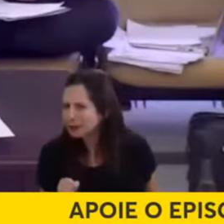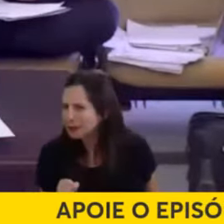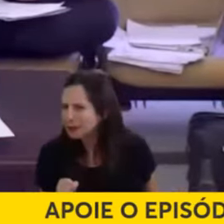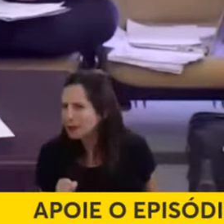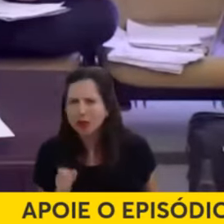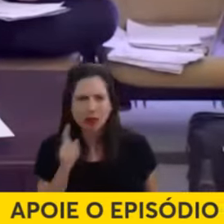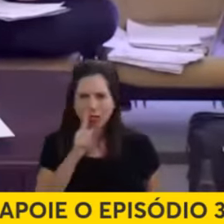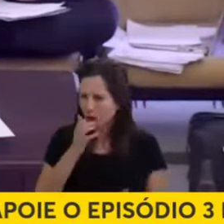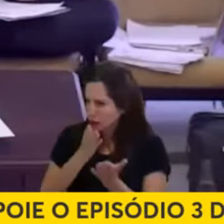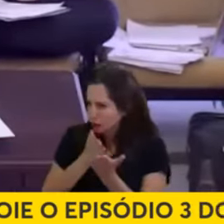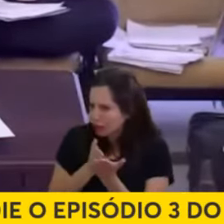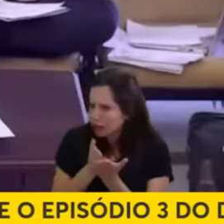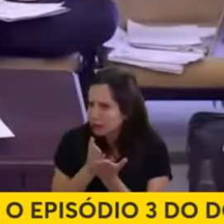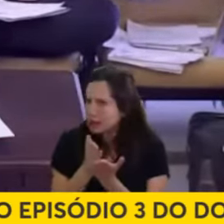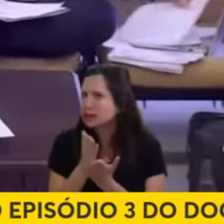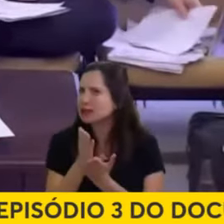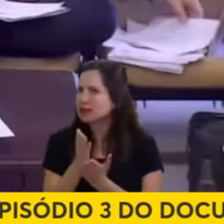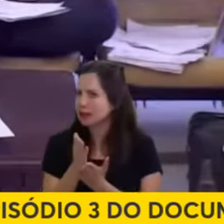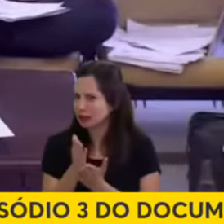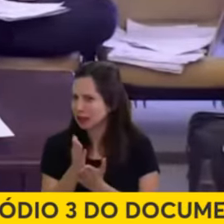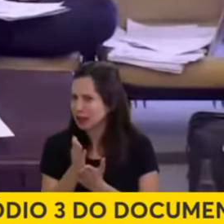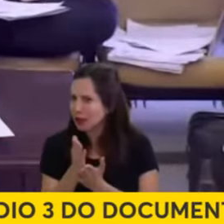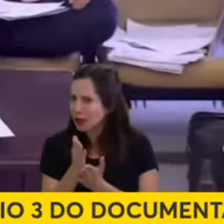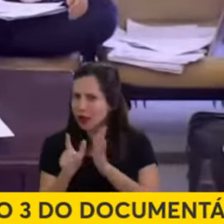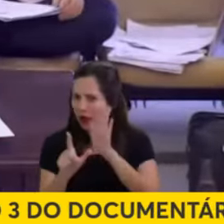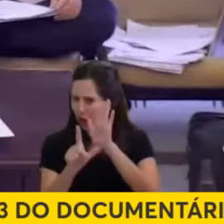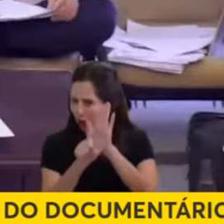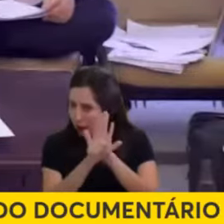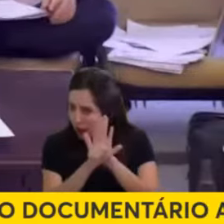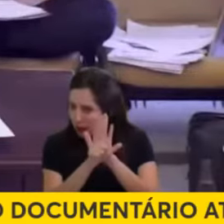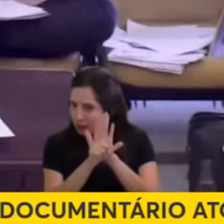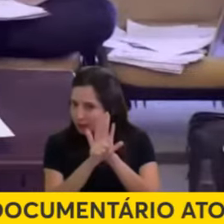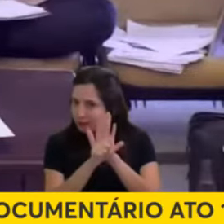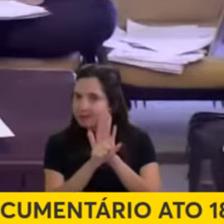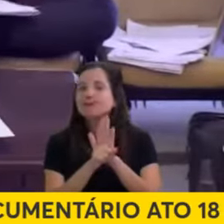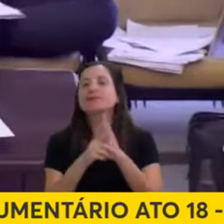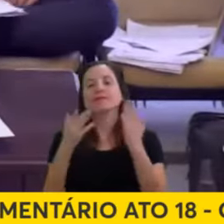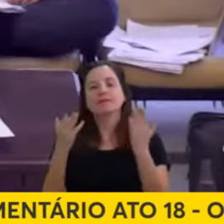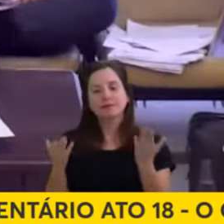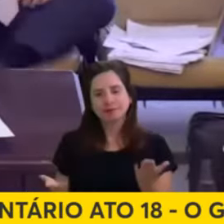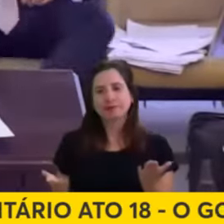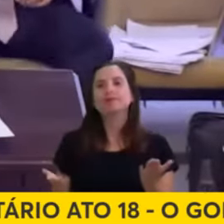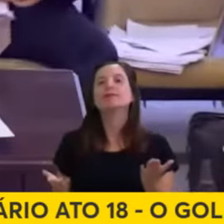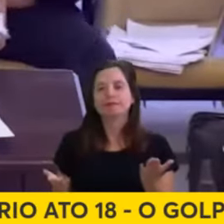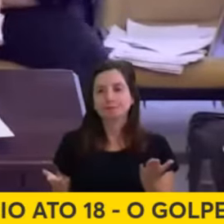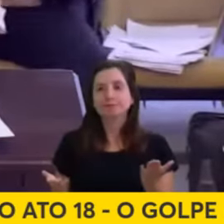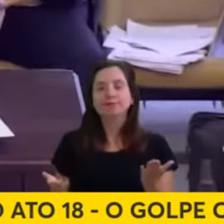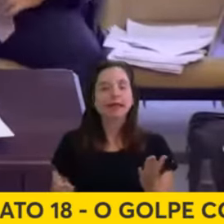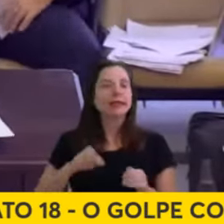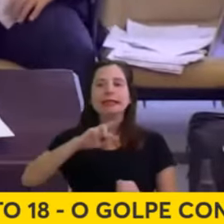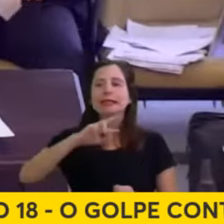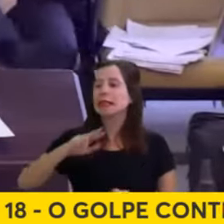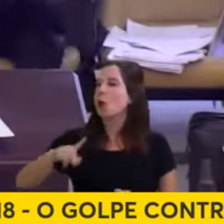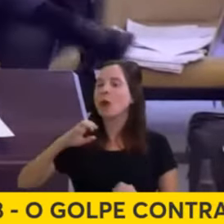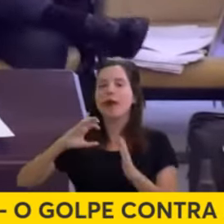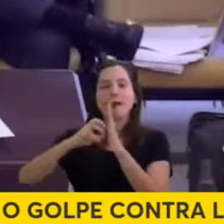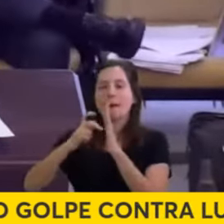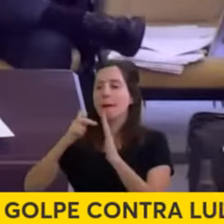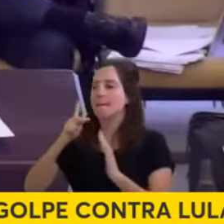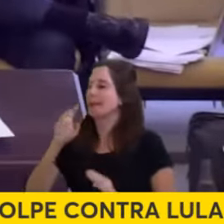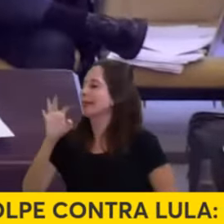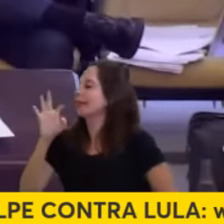armas comvido respeito violou violou muito e não é a nossa versão não é a versão do PT